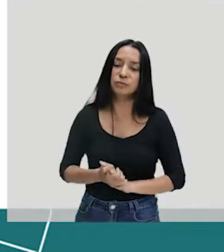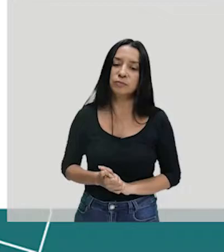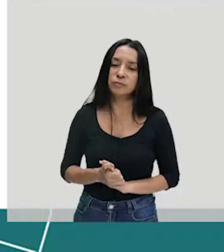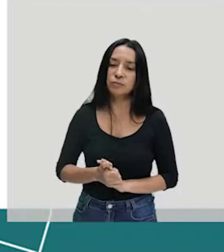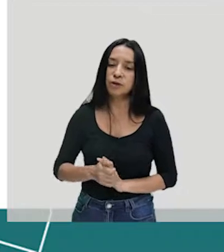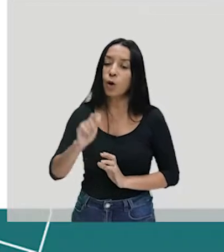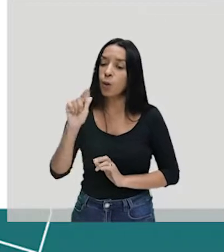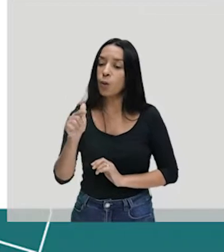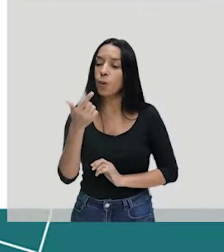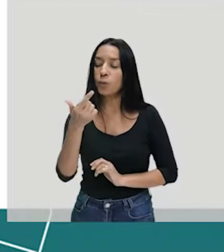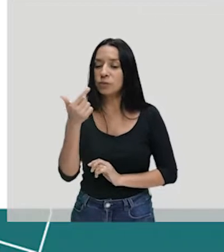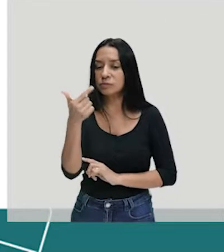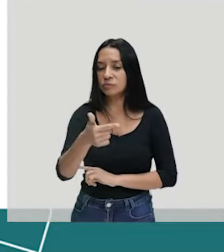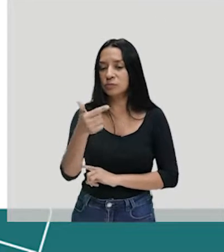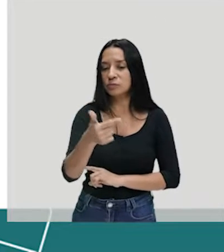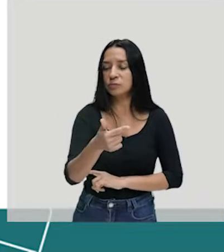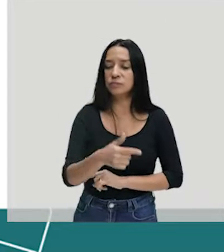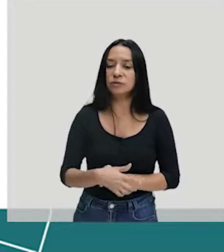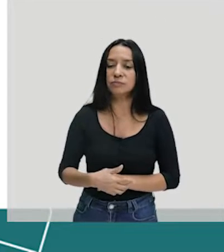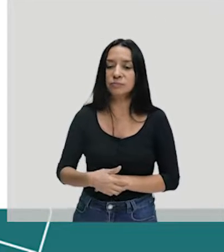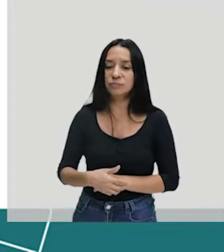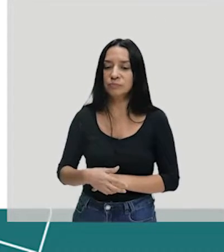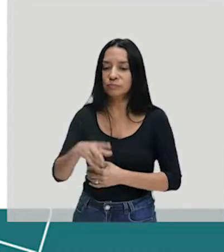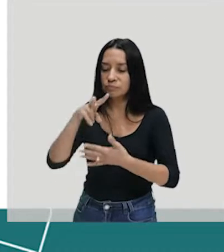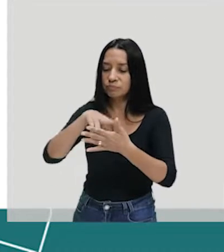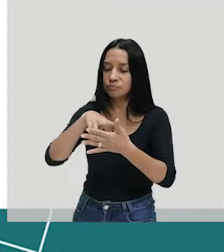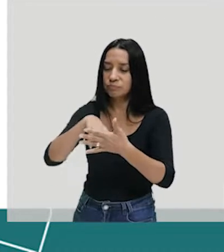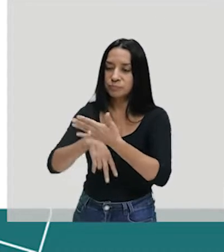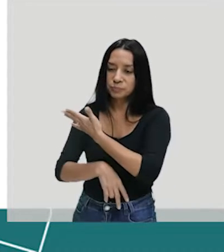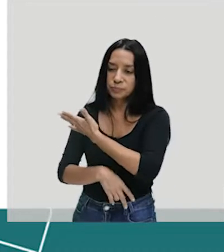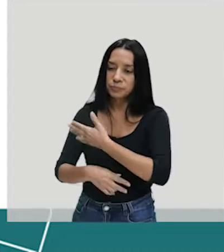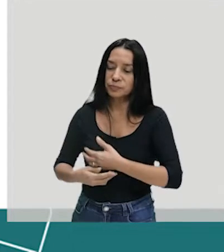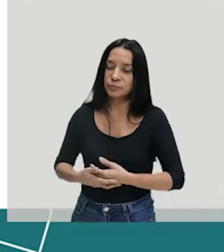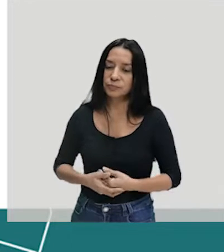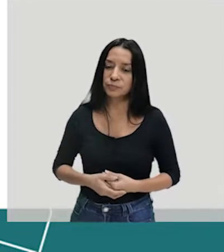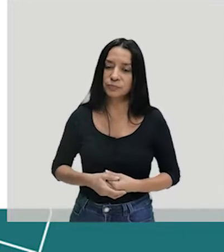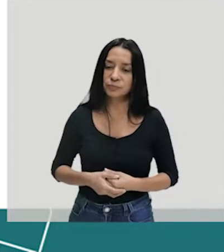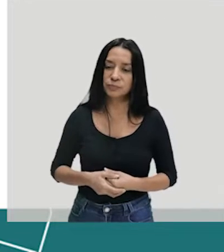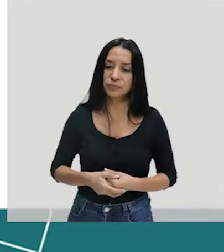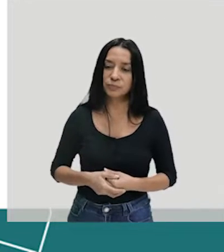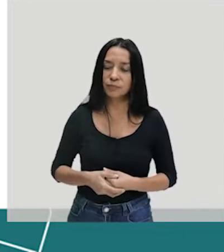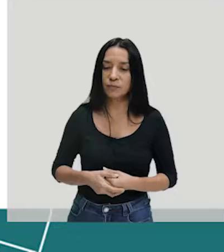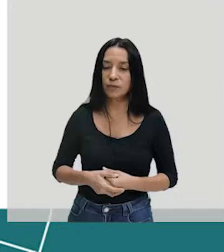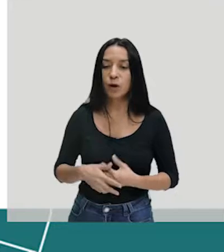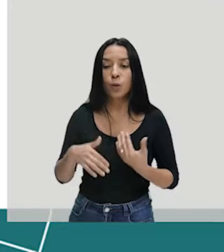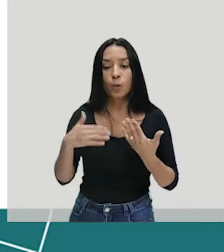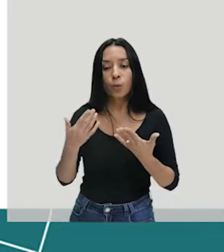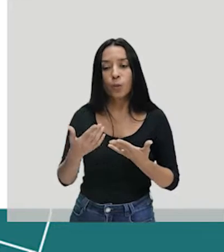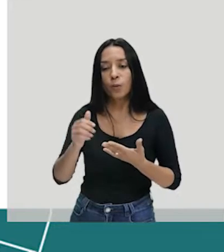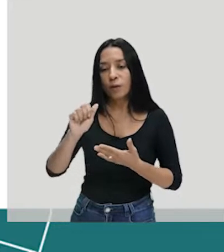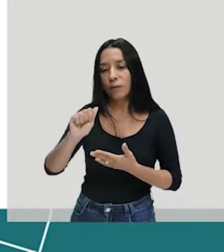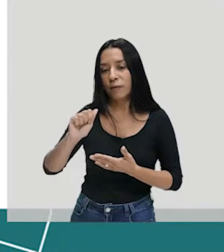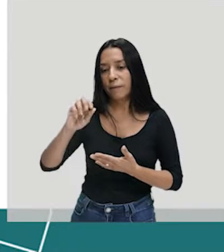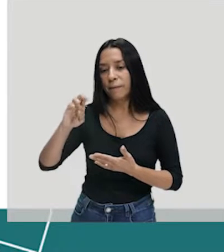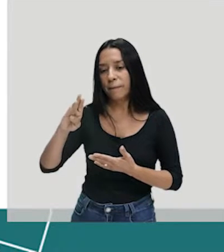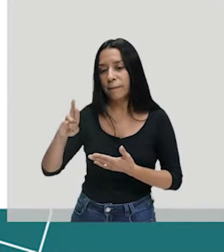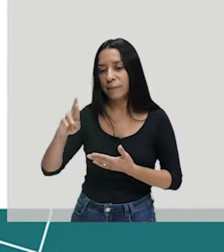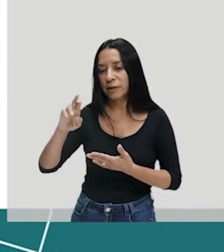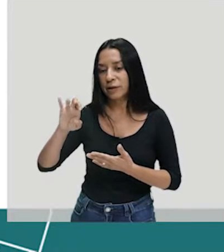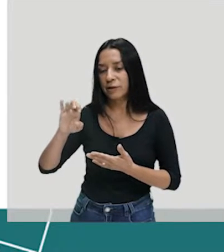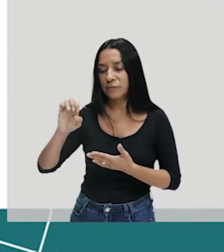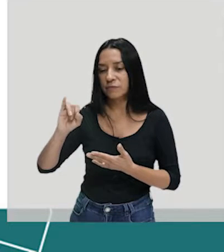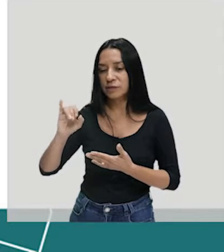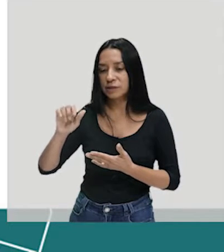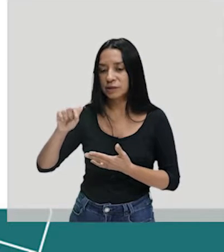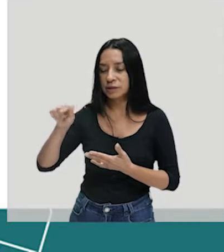exercício Qual a abreviação nós usamos quando você quer adicionar alguma coisa no final do texto é justamente